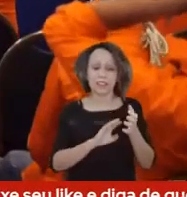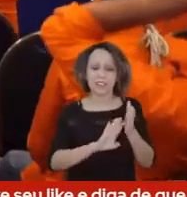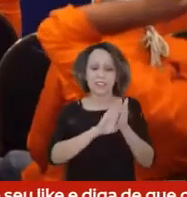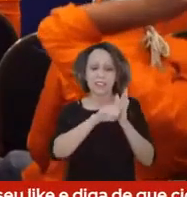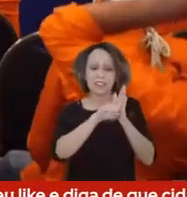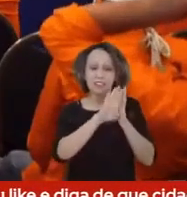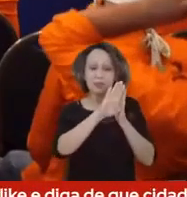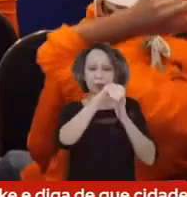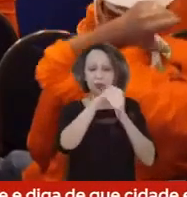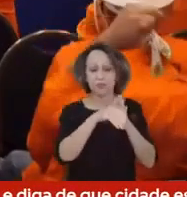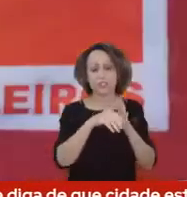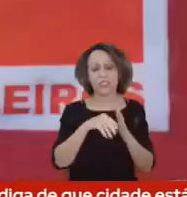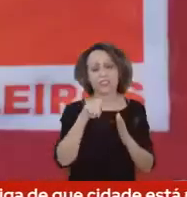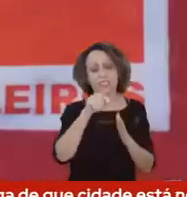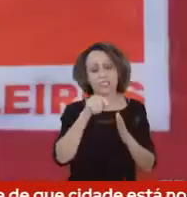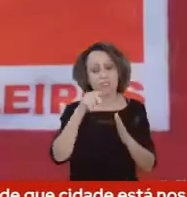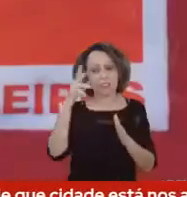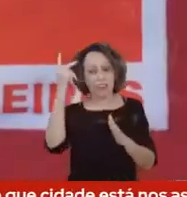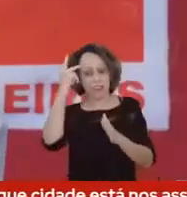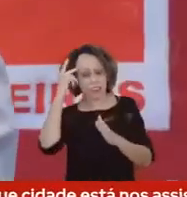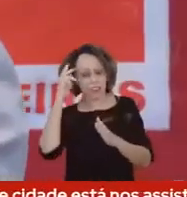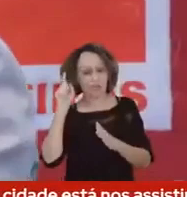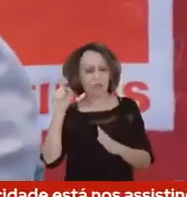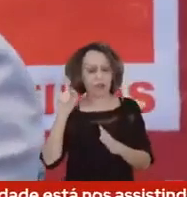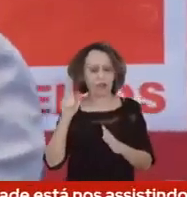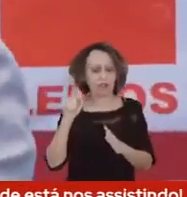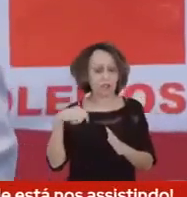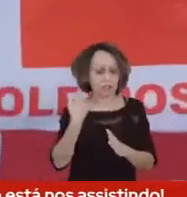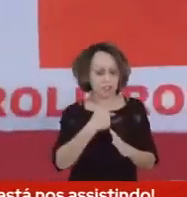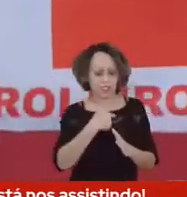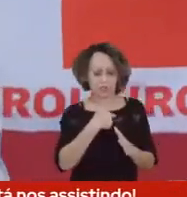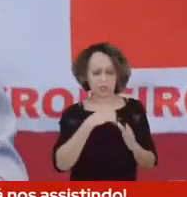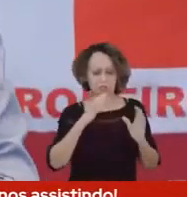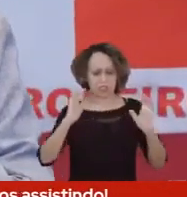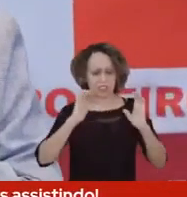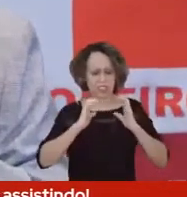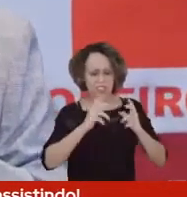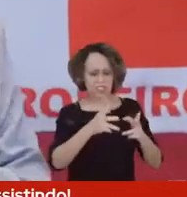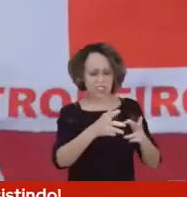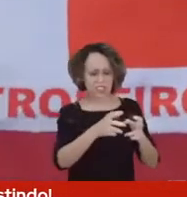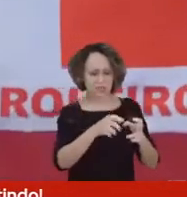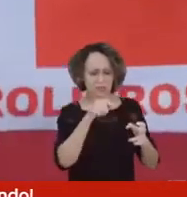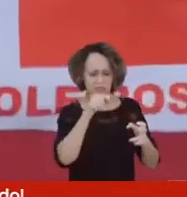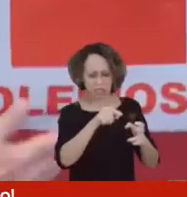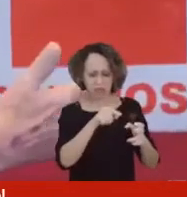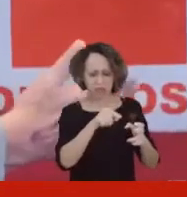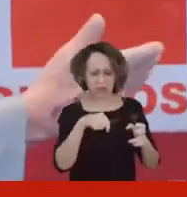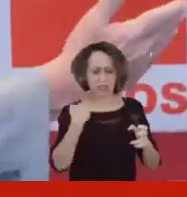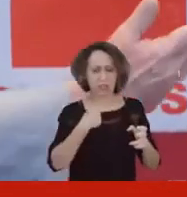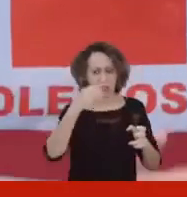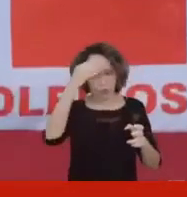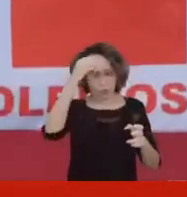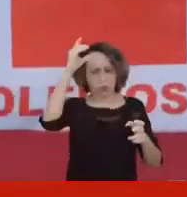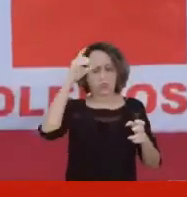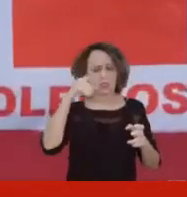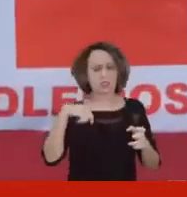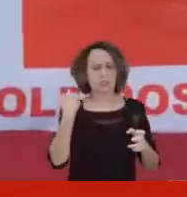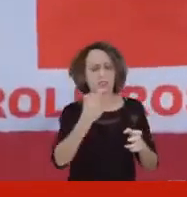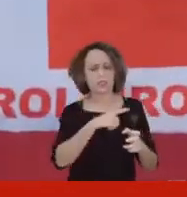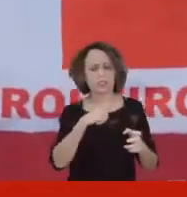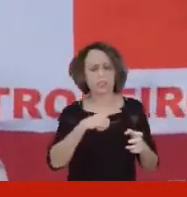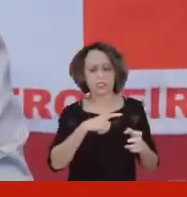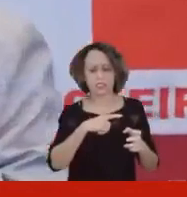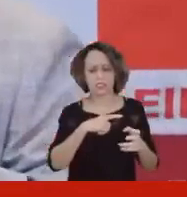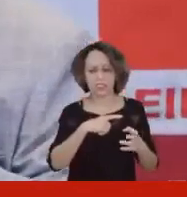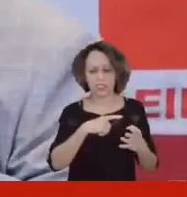Então, gente, se nós temos esse patrimônio, se nós temos esse conhecimento que nós temos, se nós temos os quadros práticos e